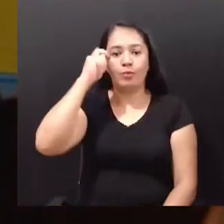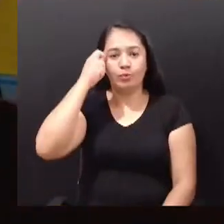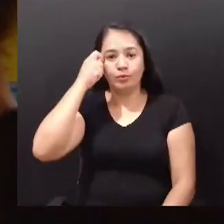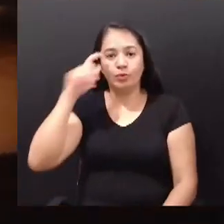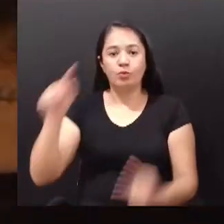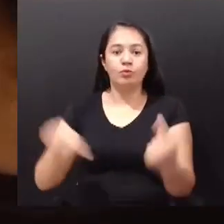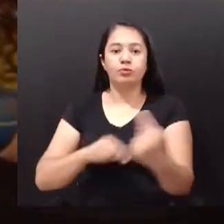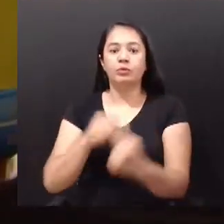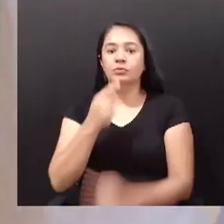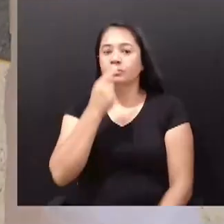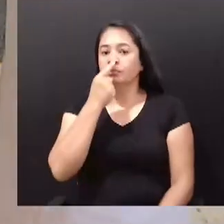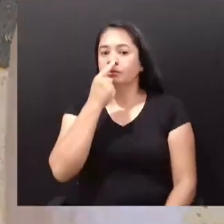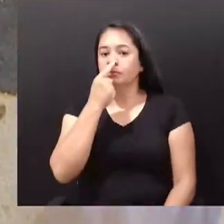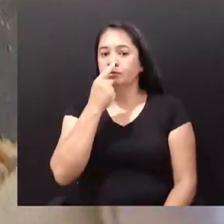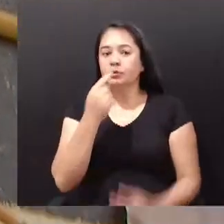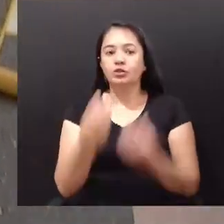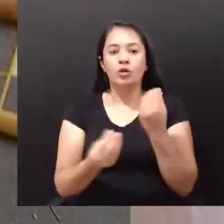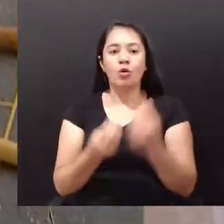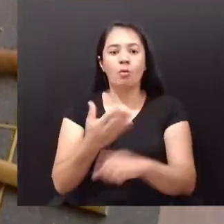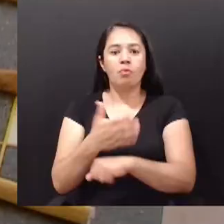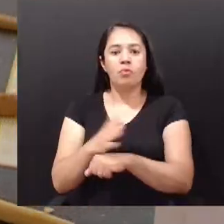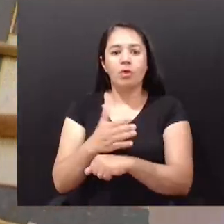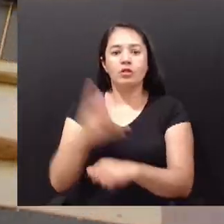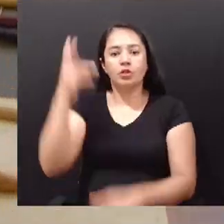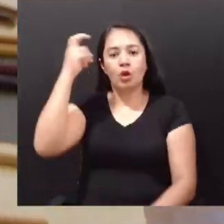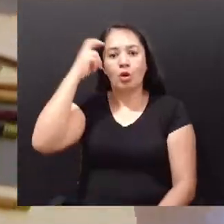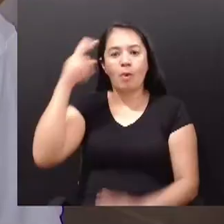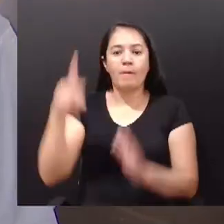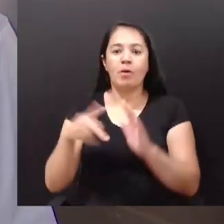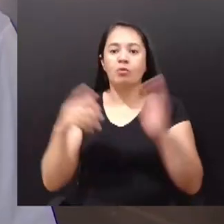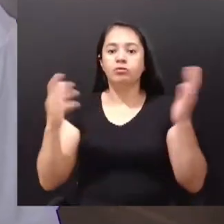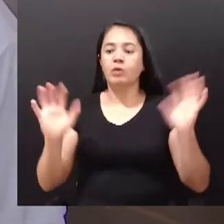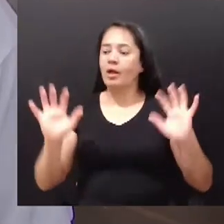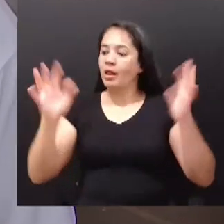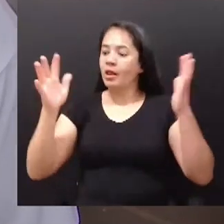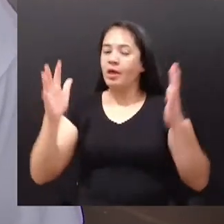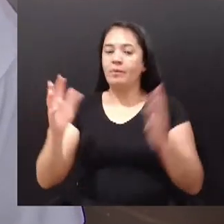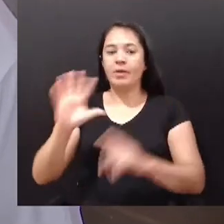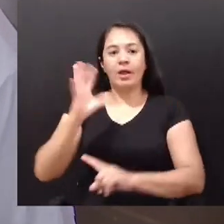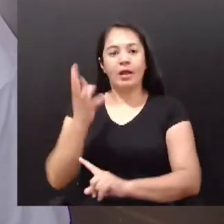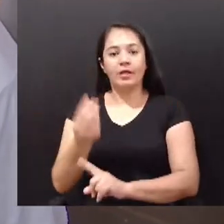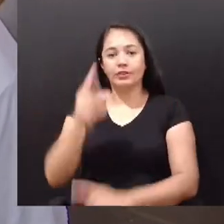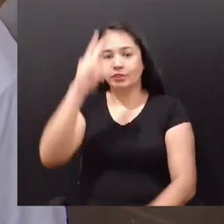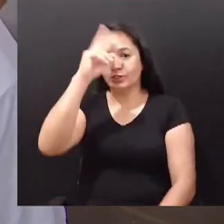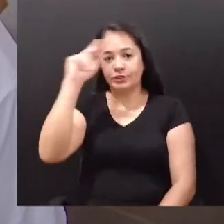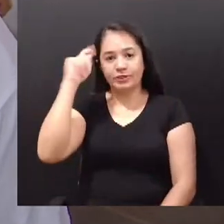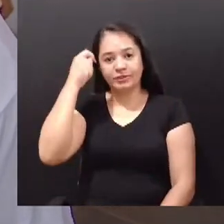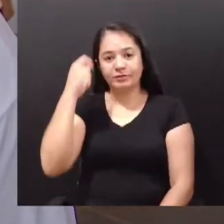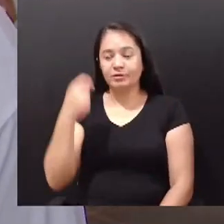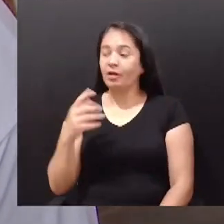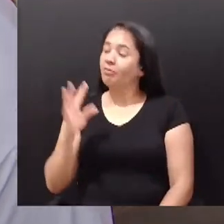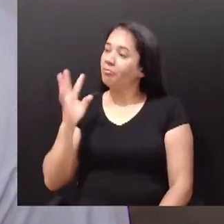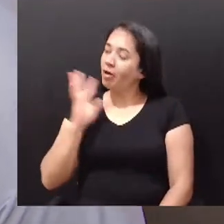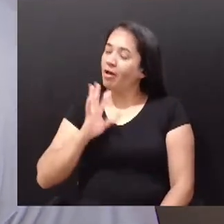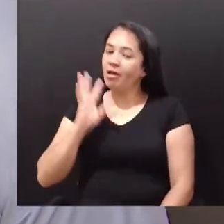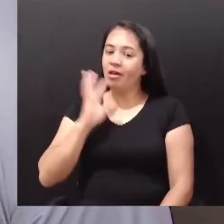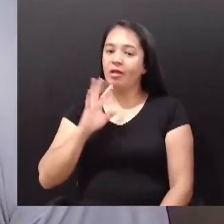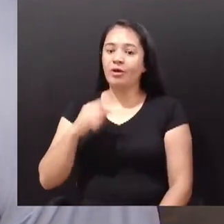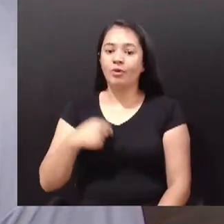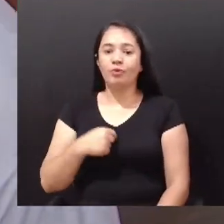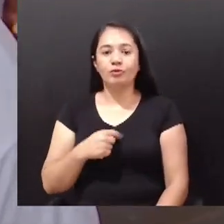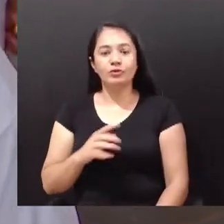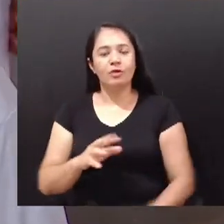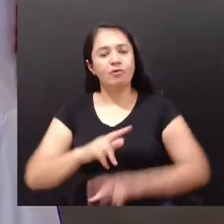de saberes e práticas culturais que celebram a arte e a história negra. Está sendo muito divertido, muito legal, está tendo diversas